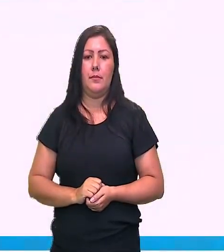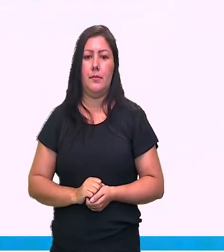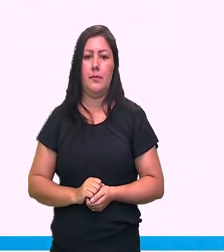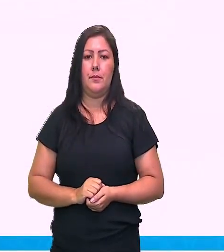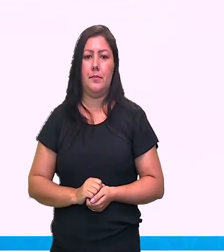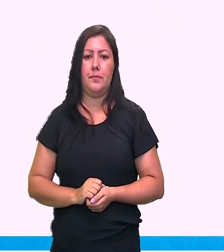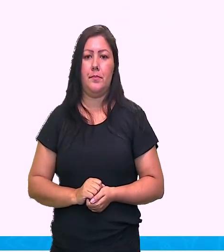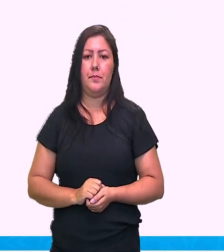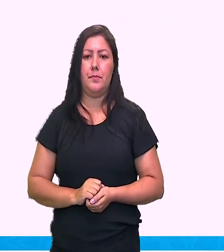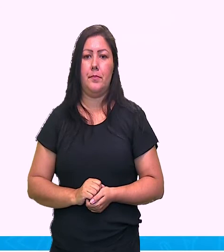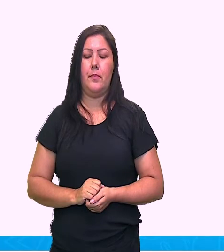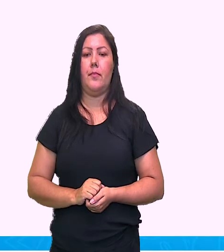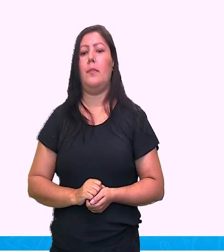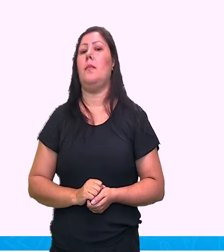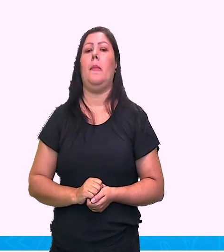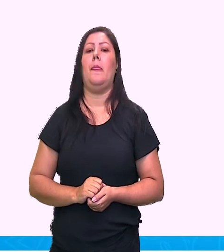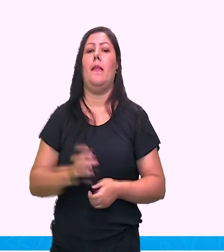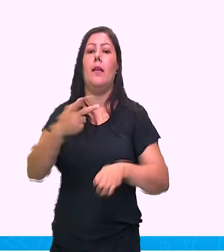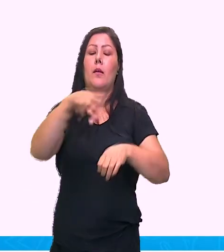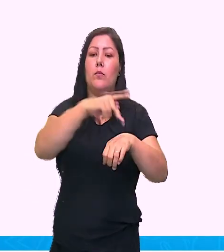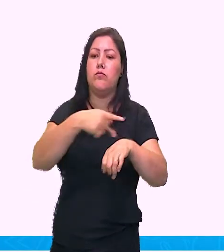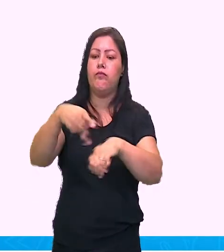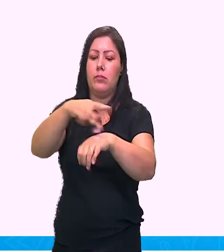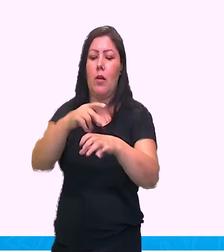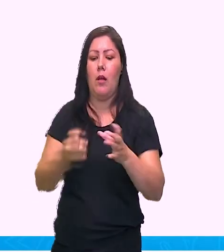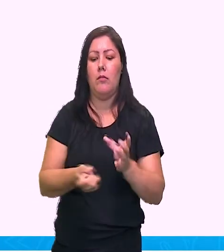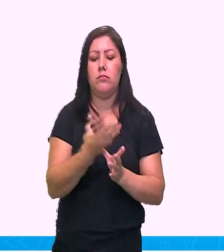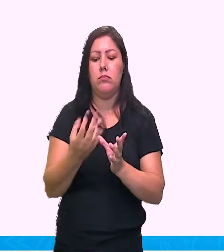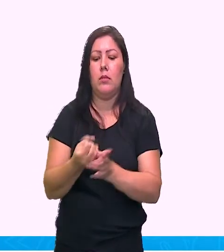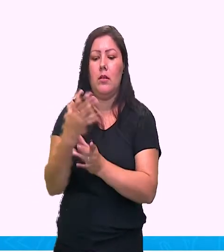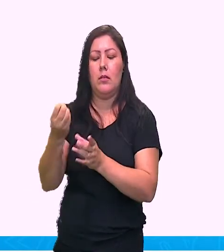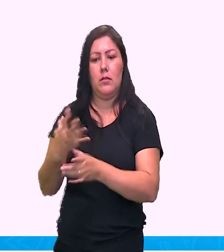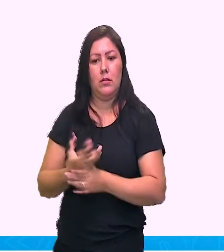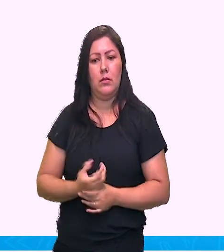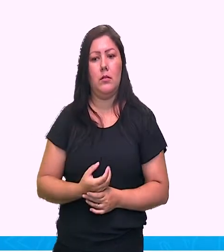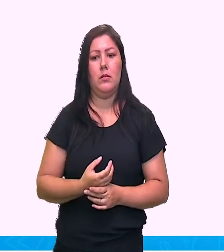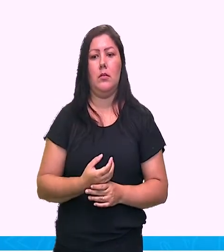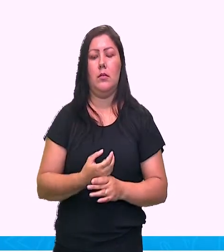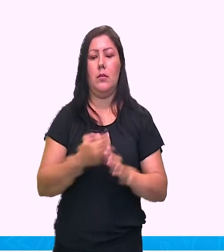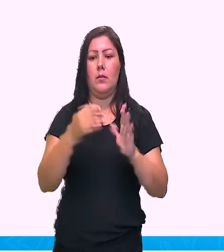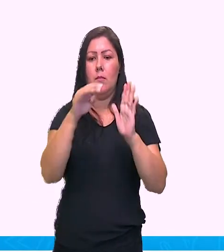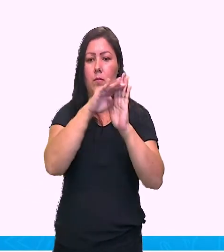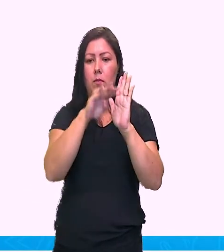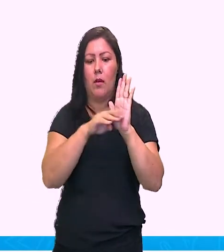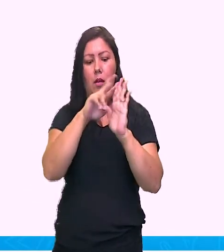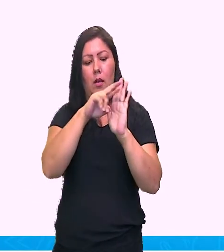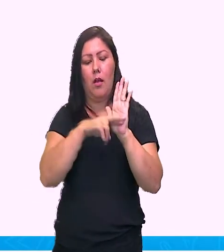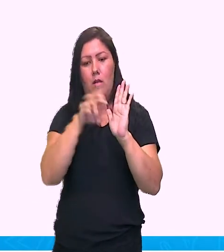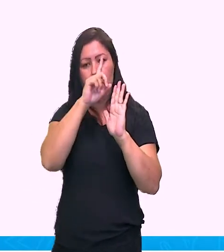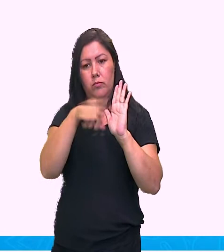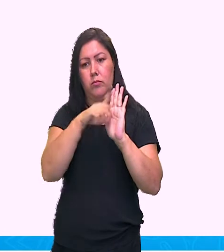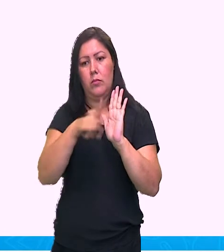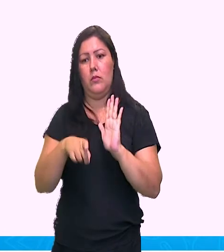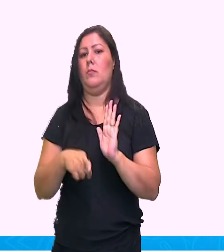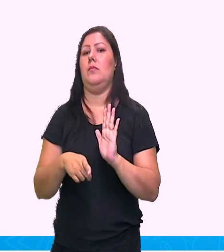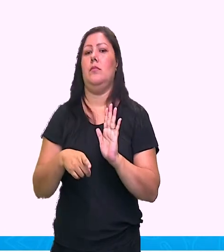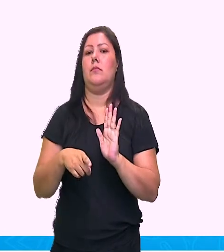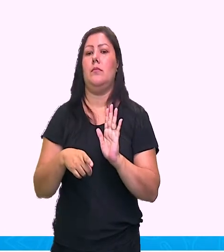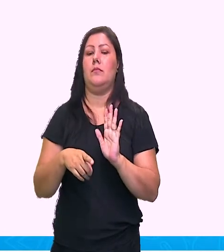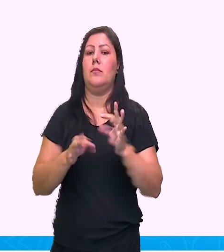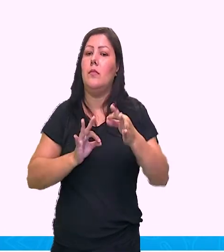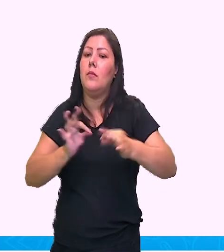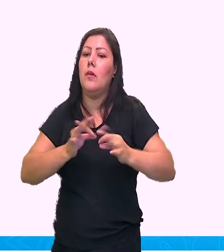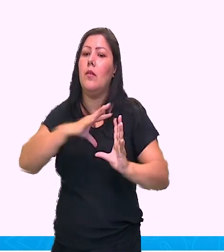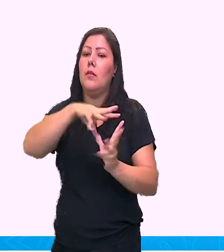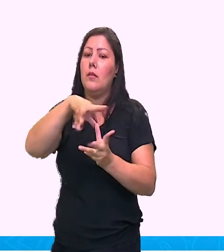Além das organizações multilaterais criadas para garantir a ordem internacional, também surgiram